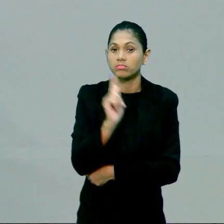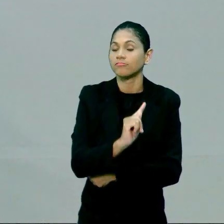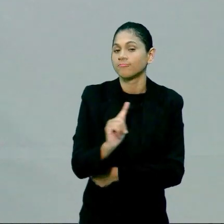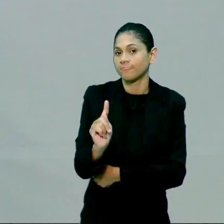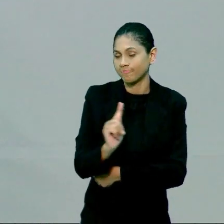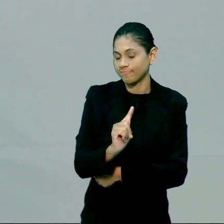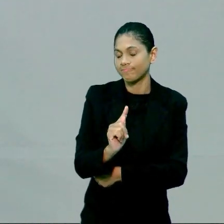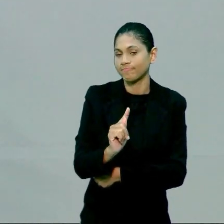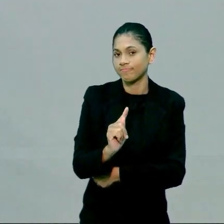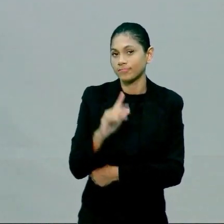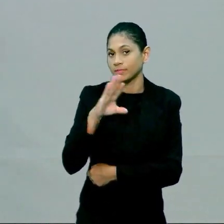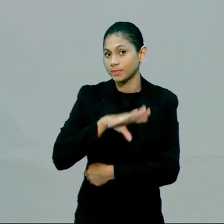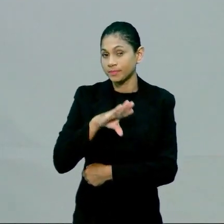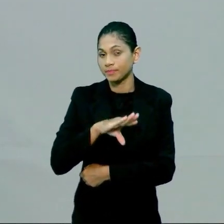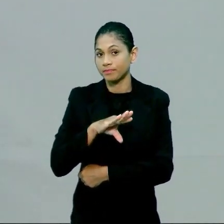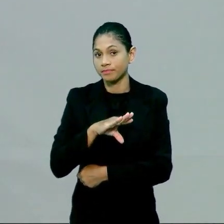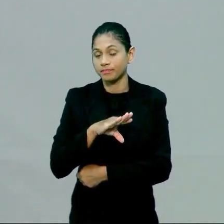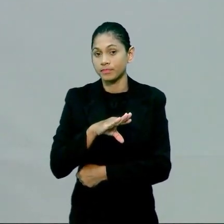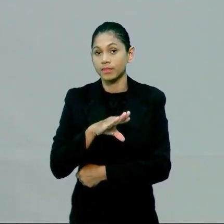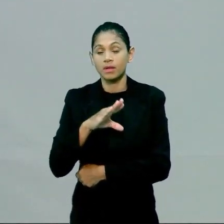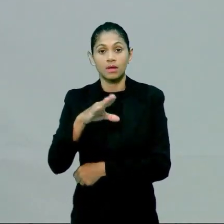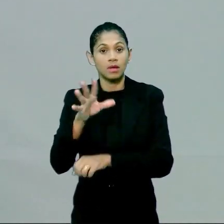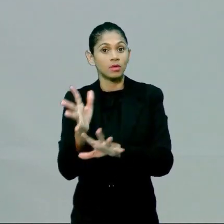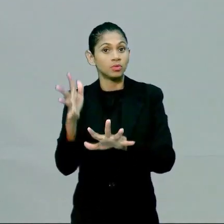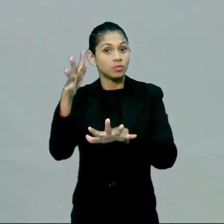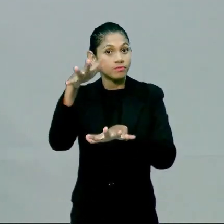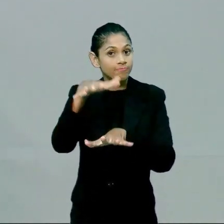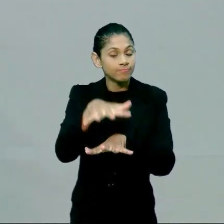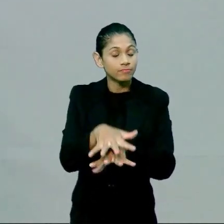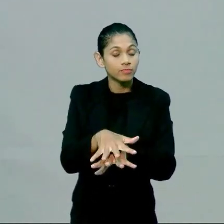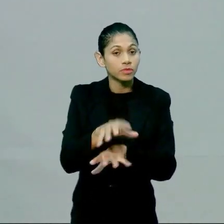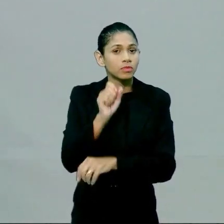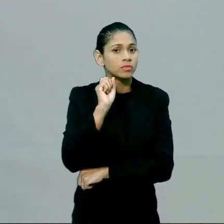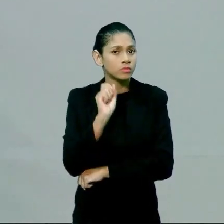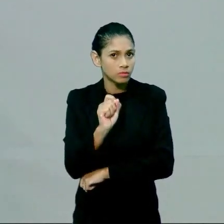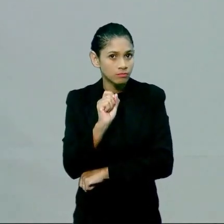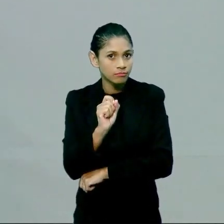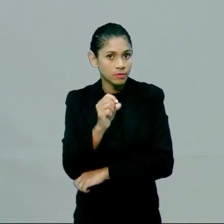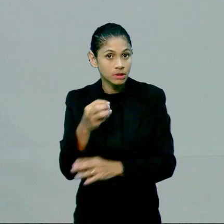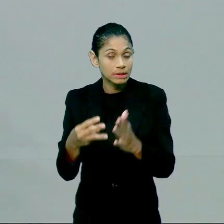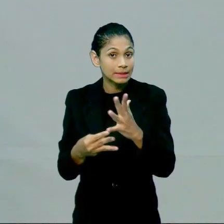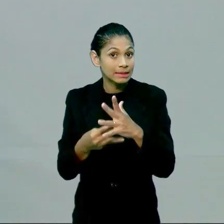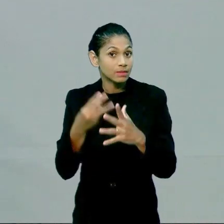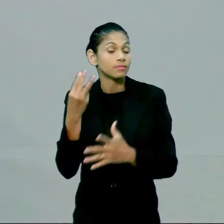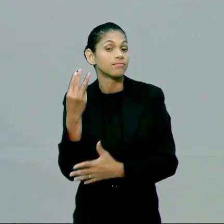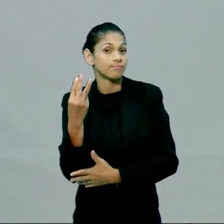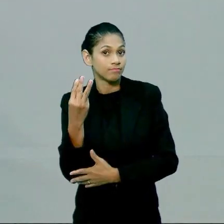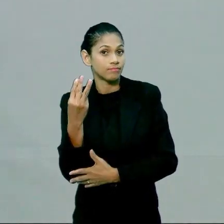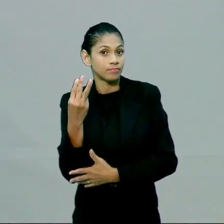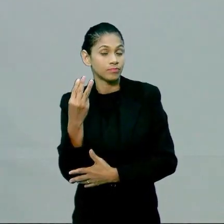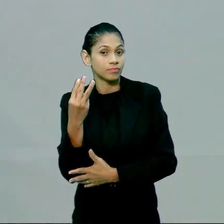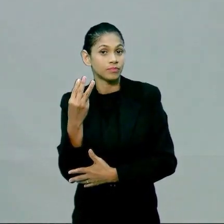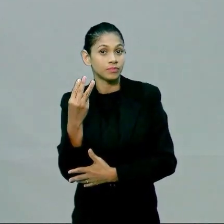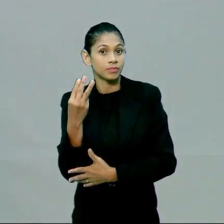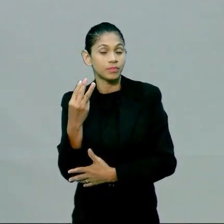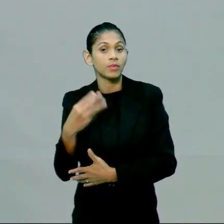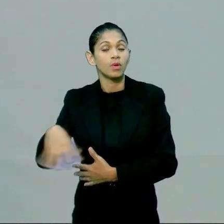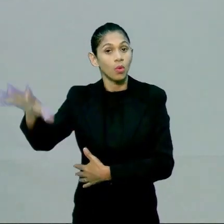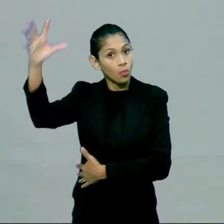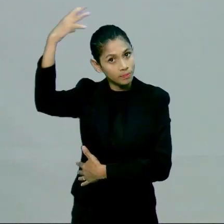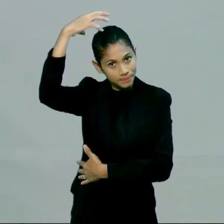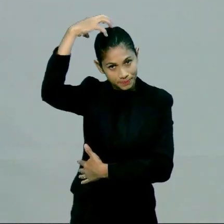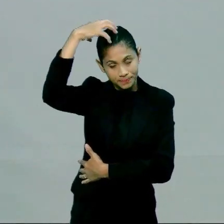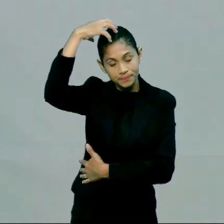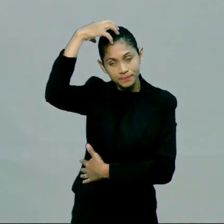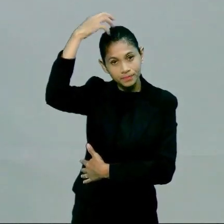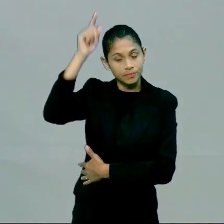do governo português. Essa colonização ela vai ser terceirizada. Então, o rei Dom João, ou o rei, né,